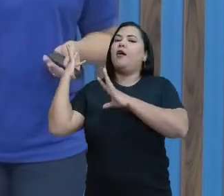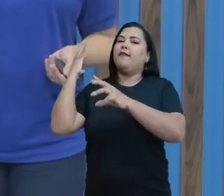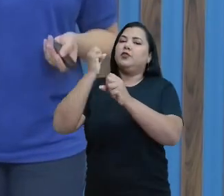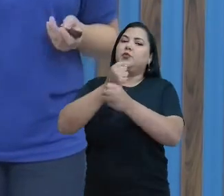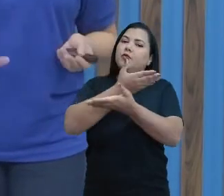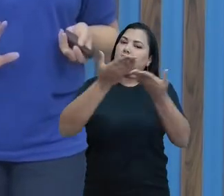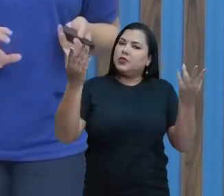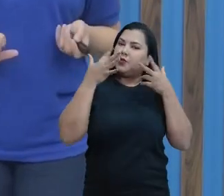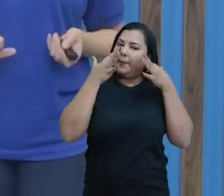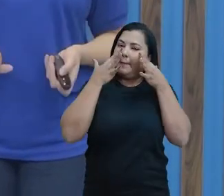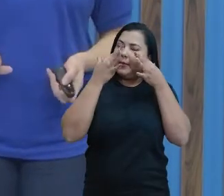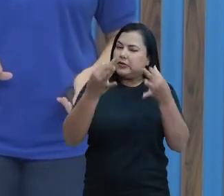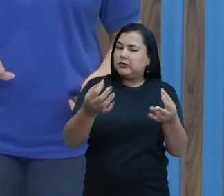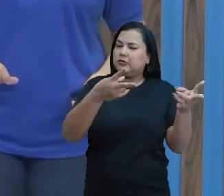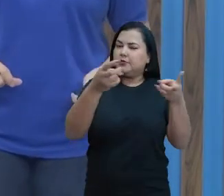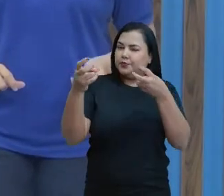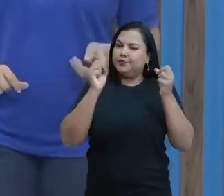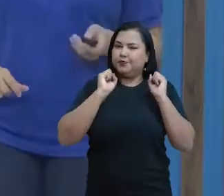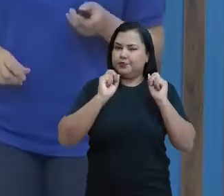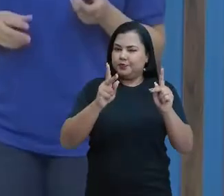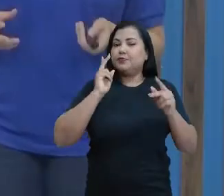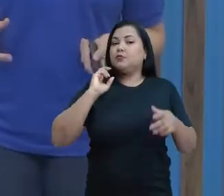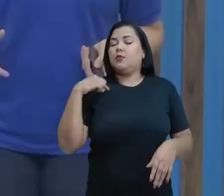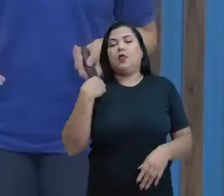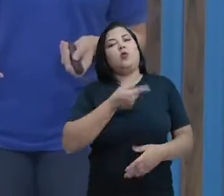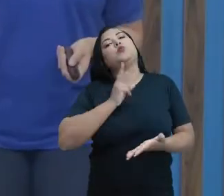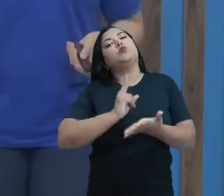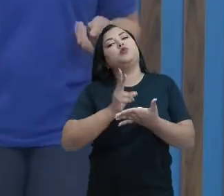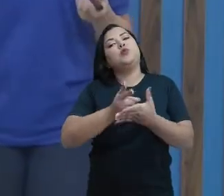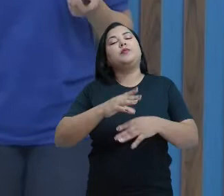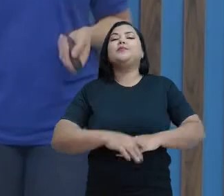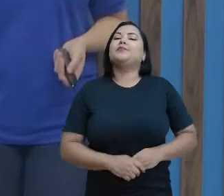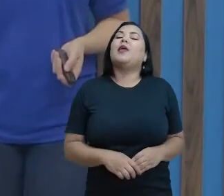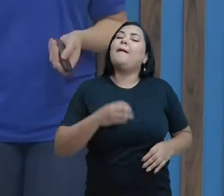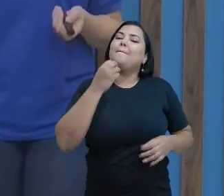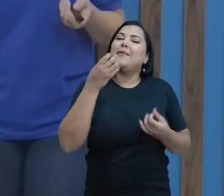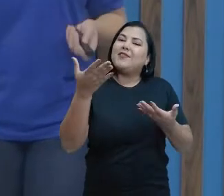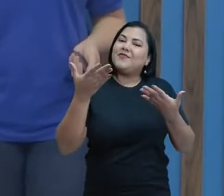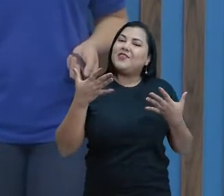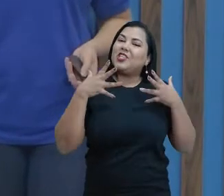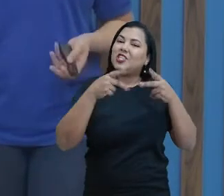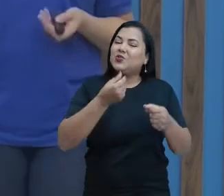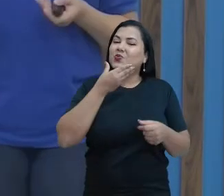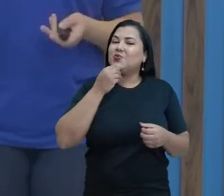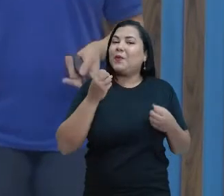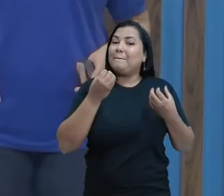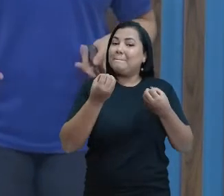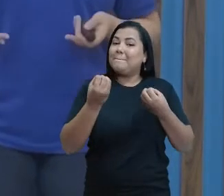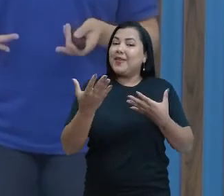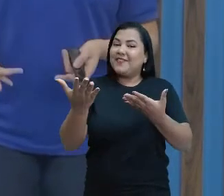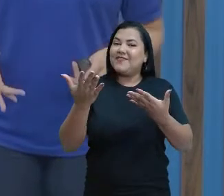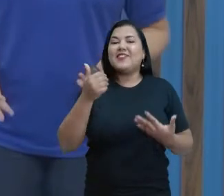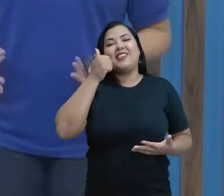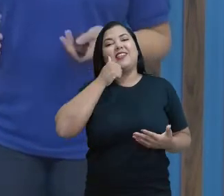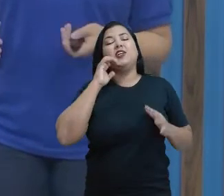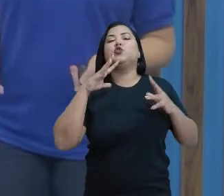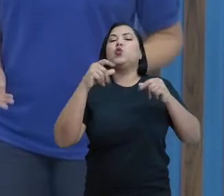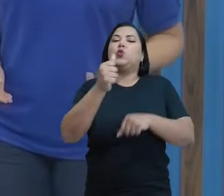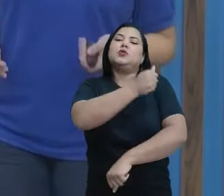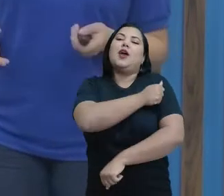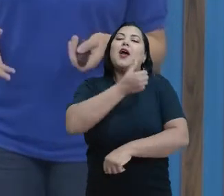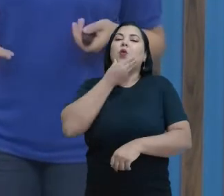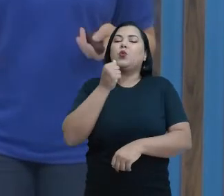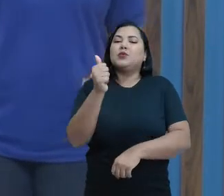relembrar vocês e a gente dá continuidade, tá certo? Mais uma vez, sejam muito bem-vindos e bem-vindas, alunos e alunas,